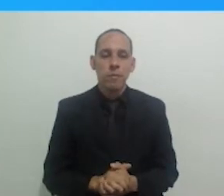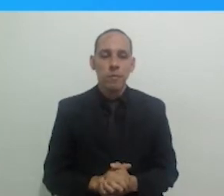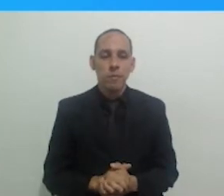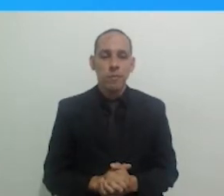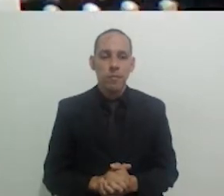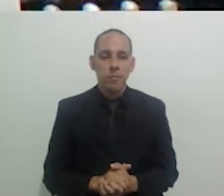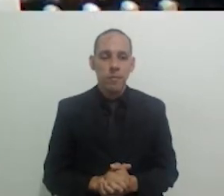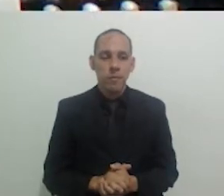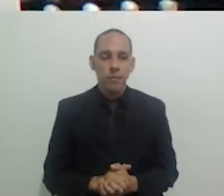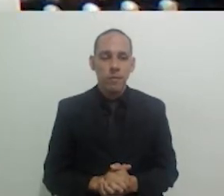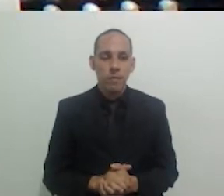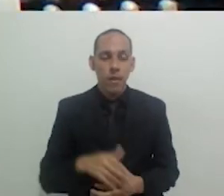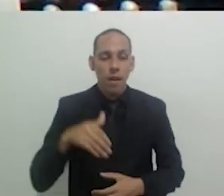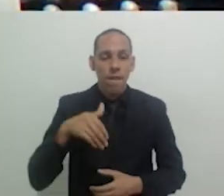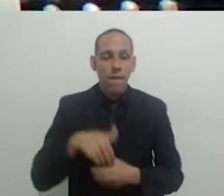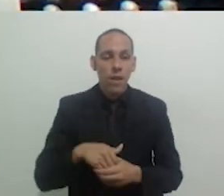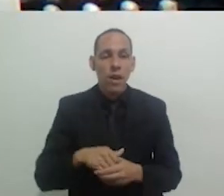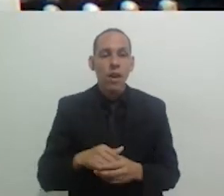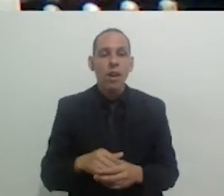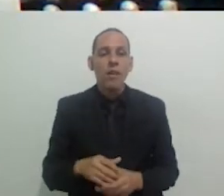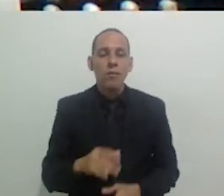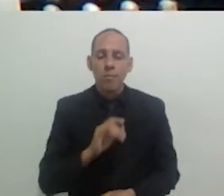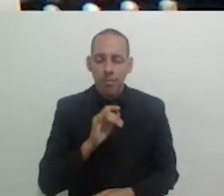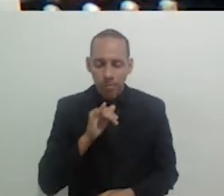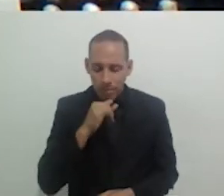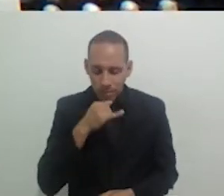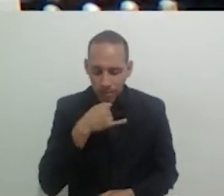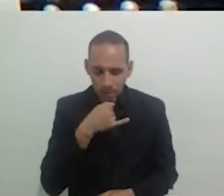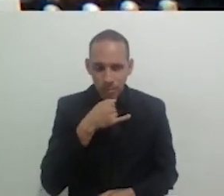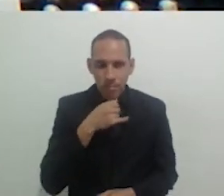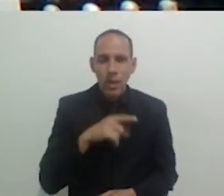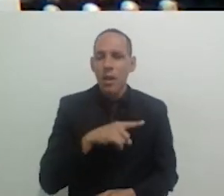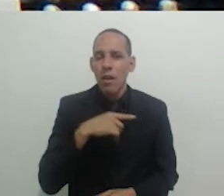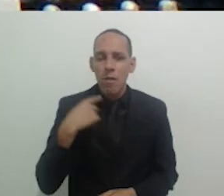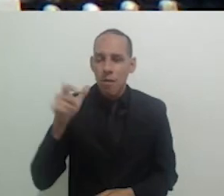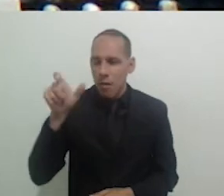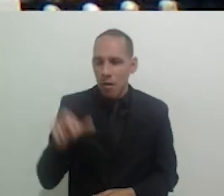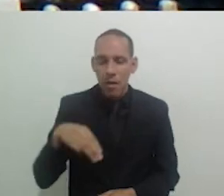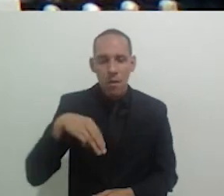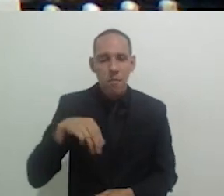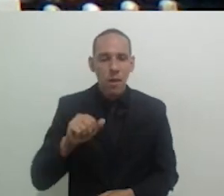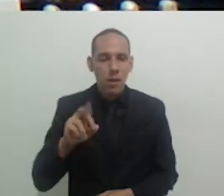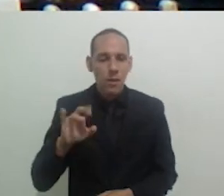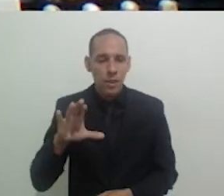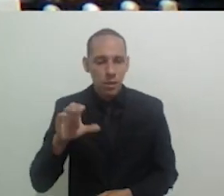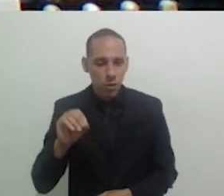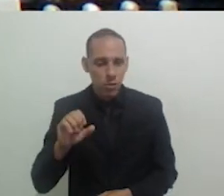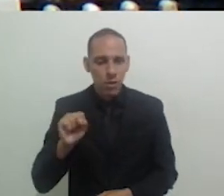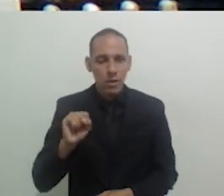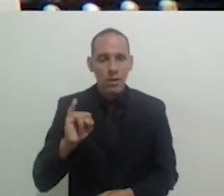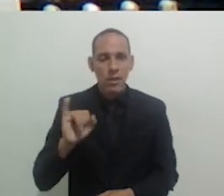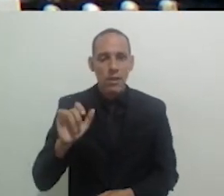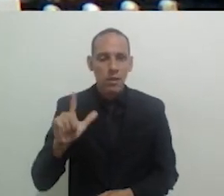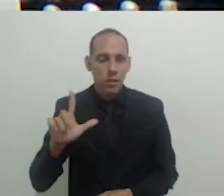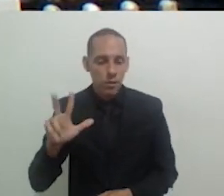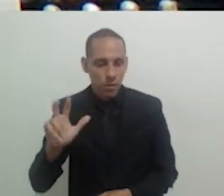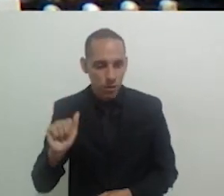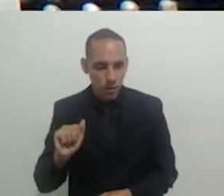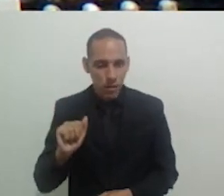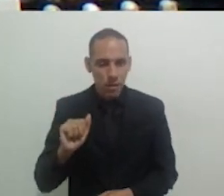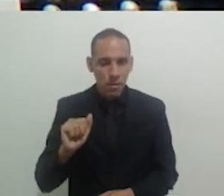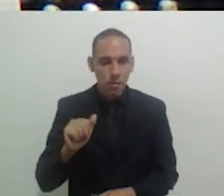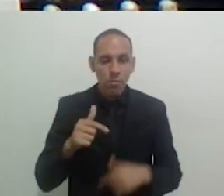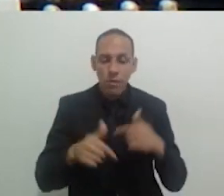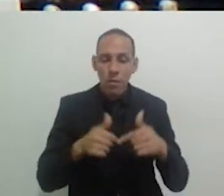Voto de pesar pelo falecimento do servidor da corte, Maurício Silva de Araújo, que estava a exercer as funções na Smarne, mas